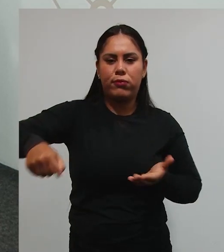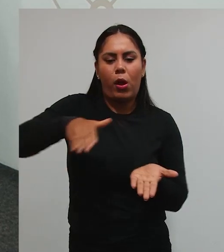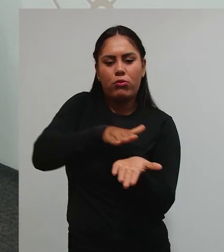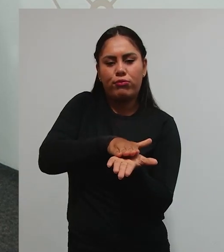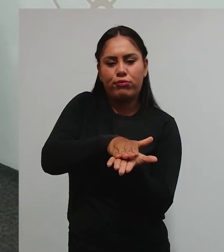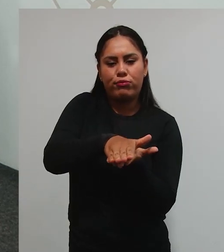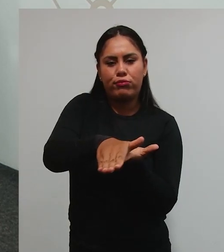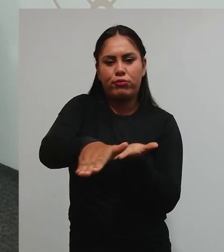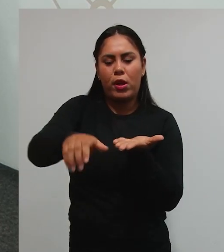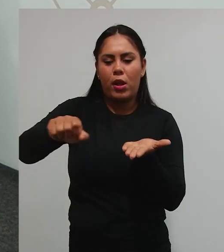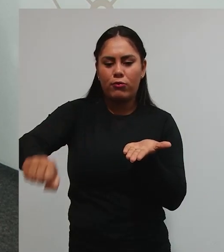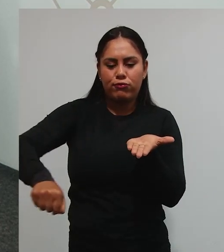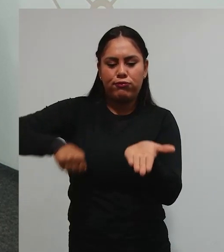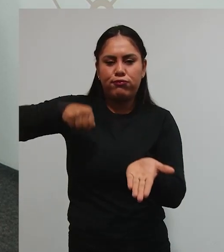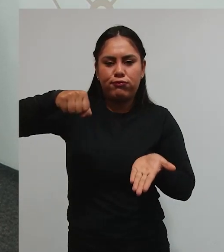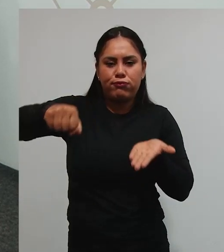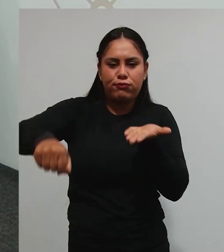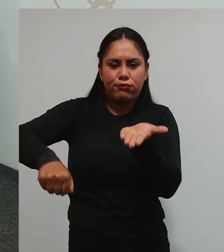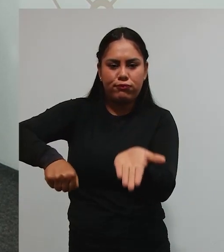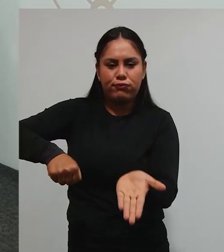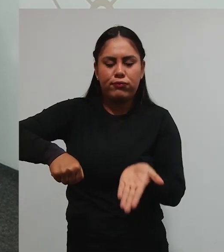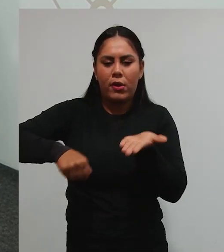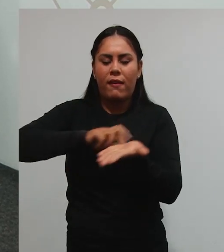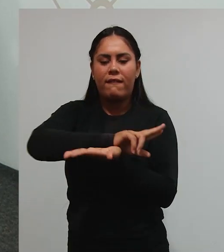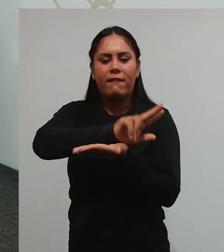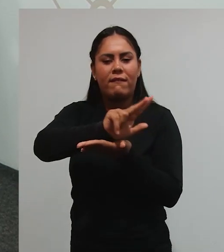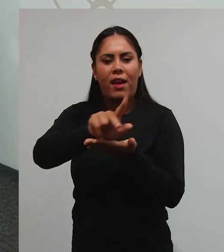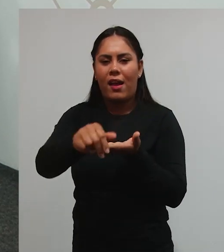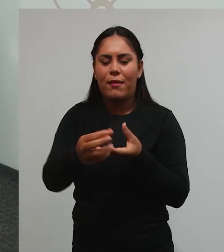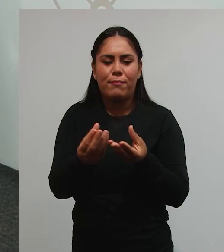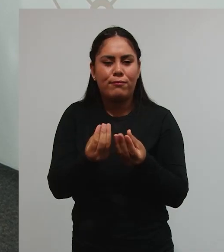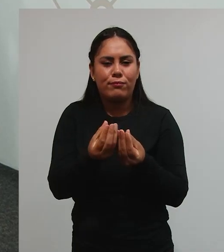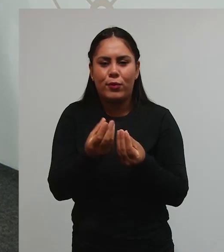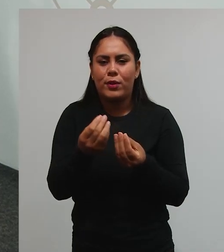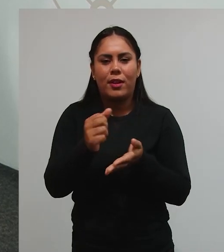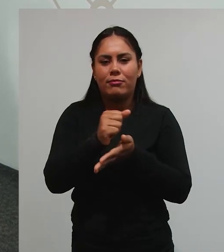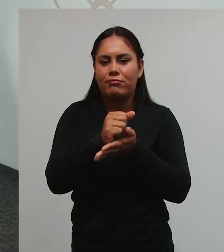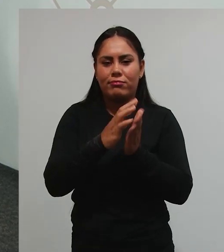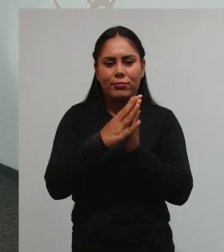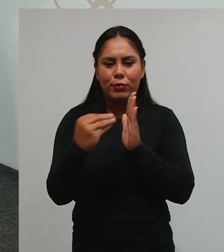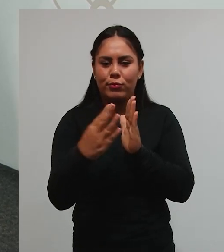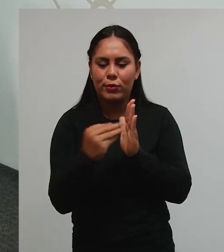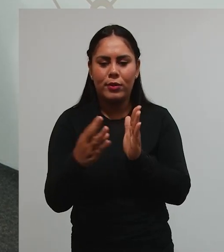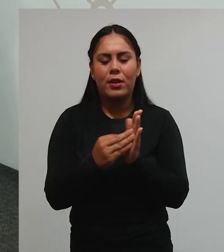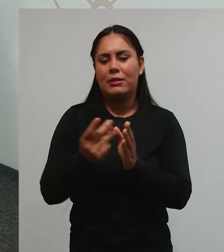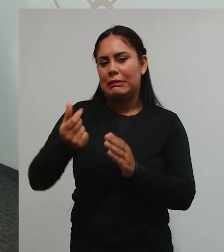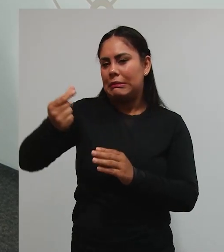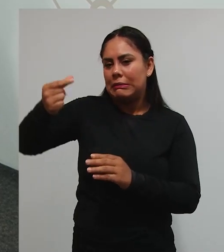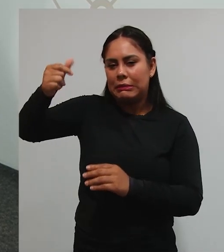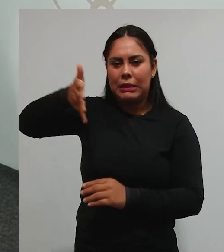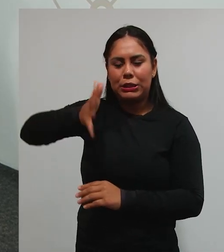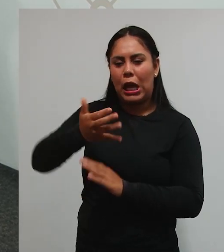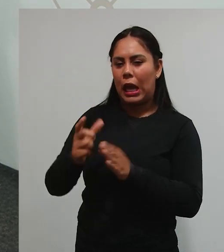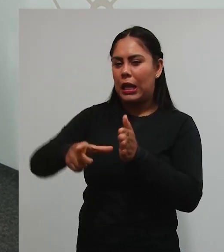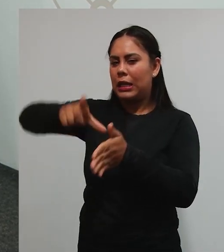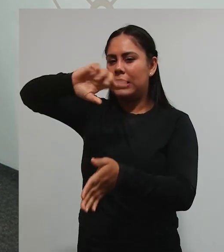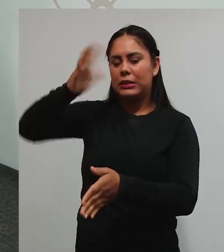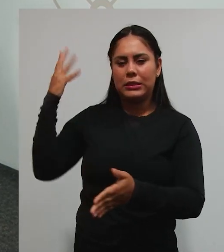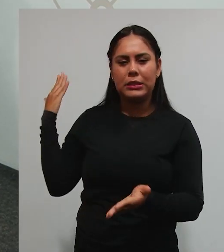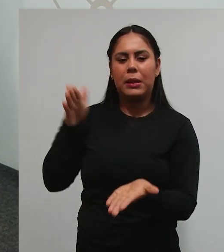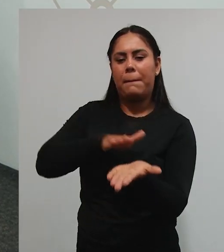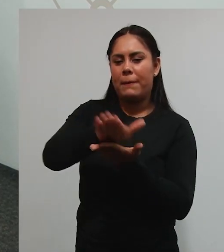você coloca a folha de sulfite, a folha branca, e você molha com álcool a base